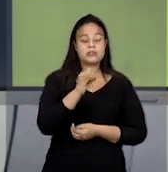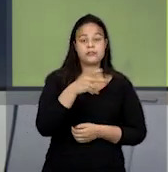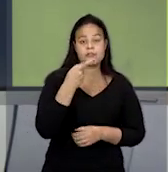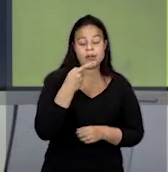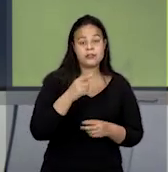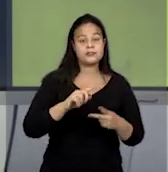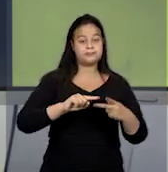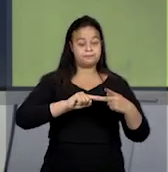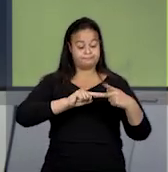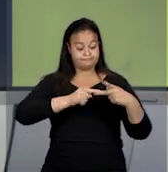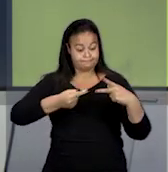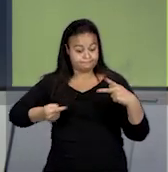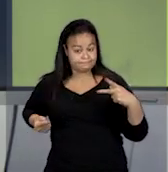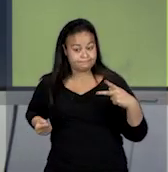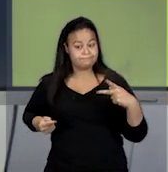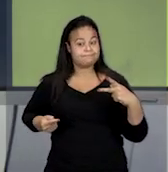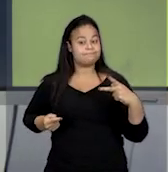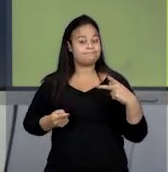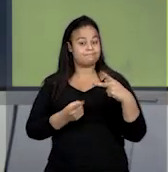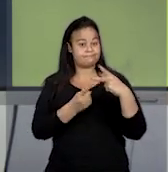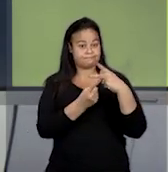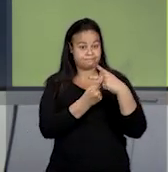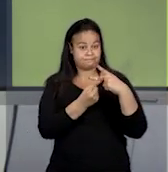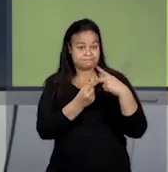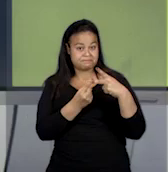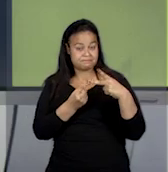alelo, ele é